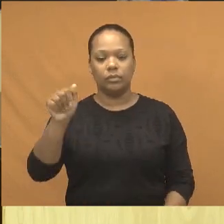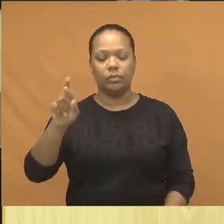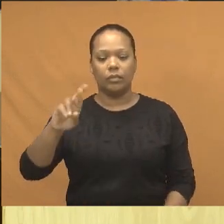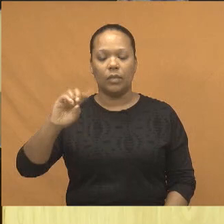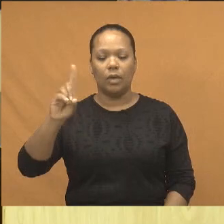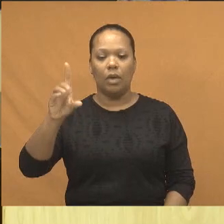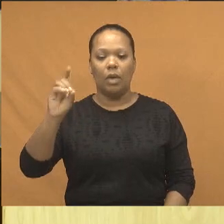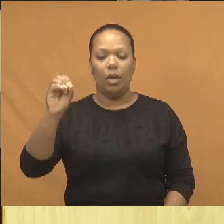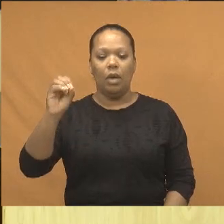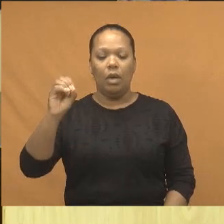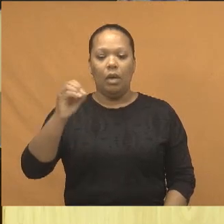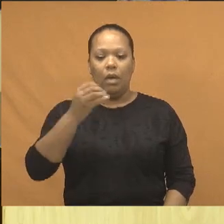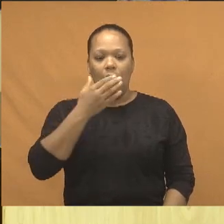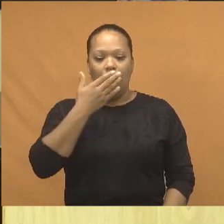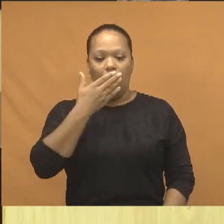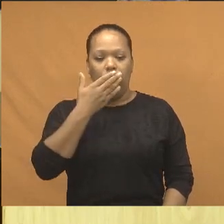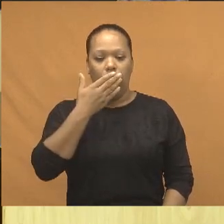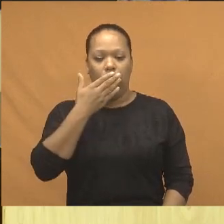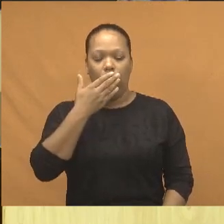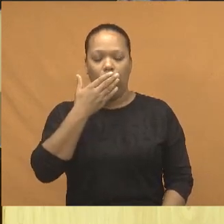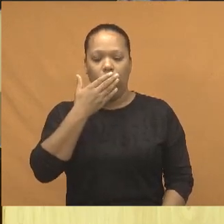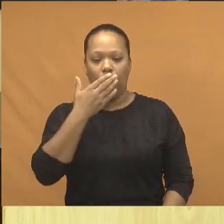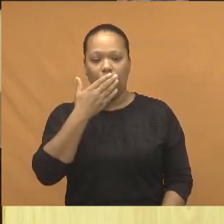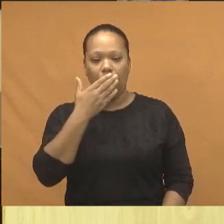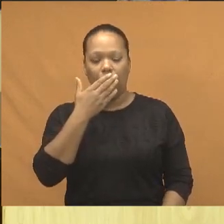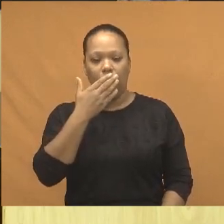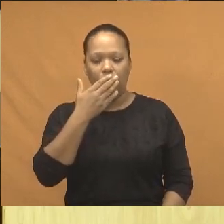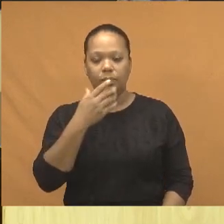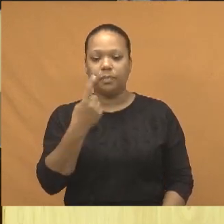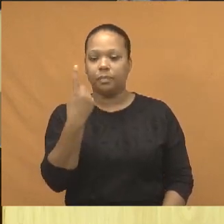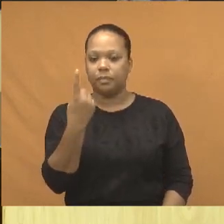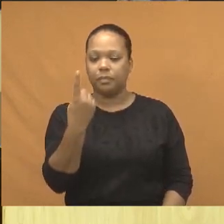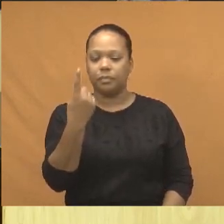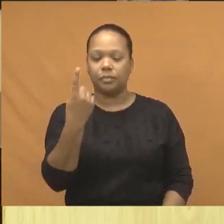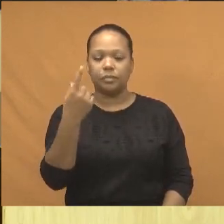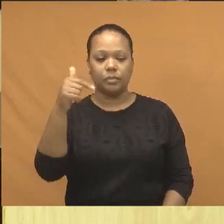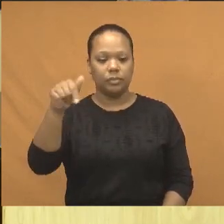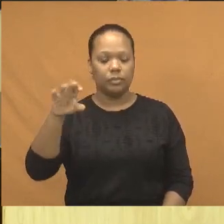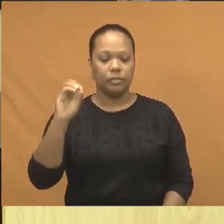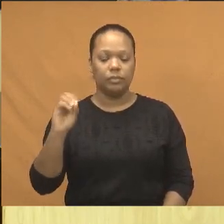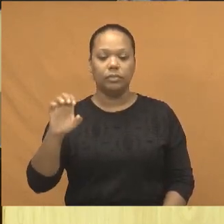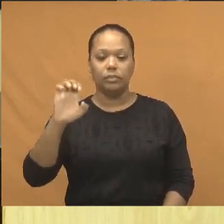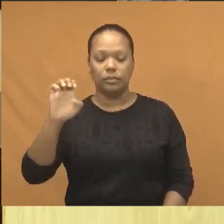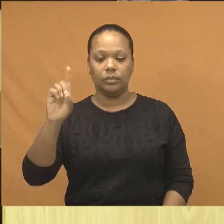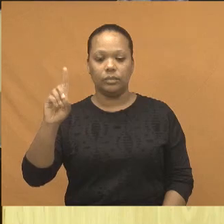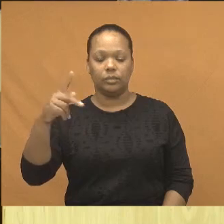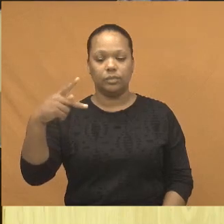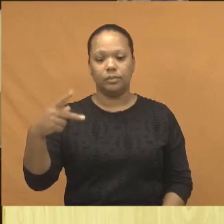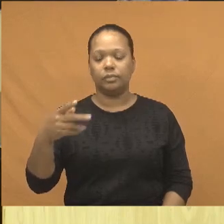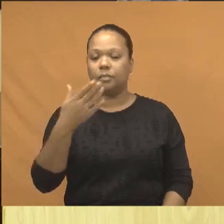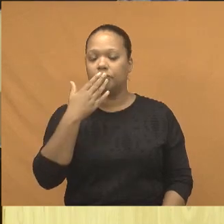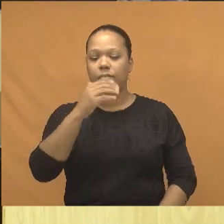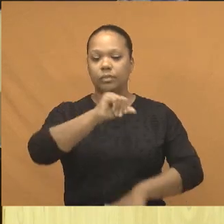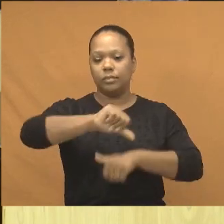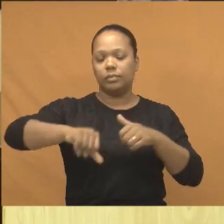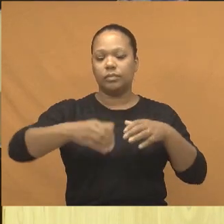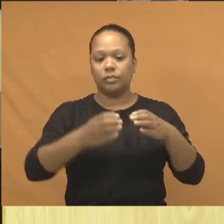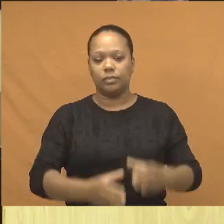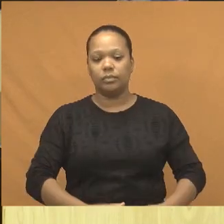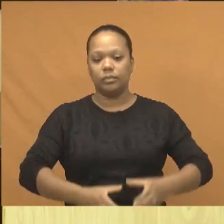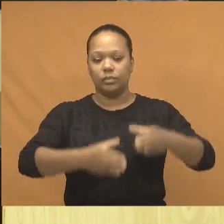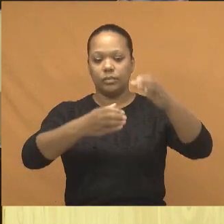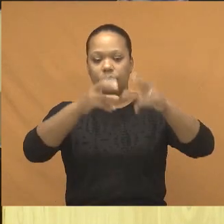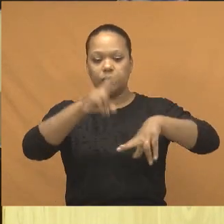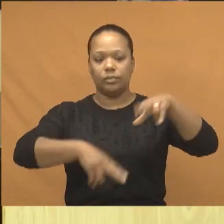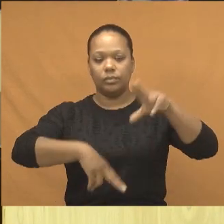Batista. Requerimento número 170. A EDP, solicitando a substituição de dois postes de